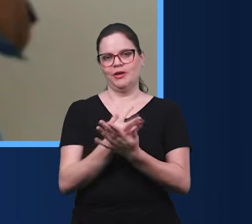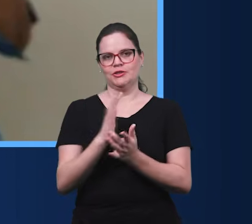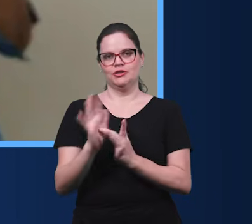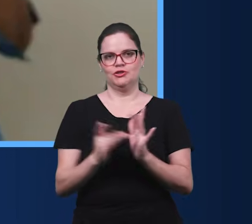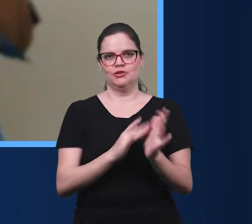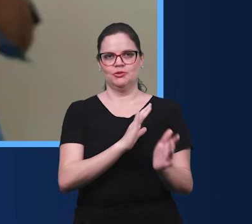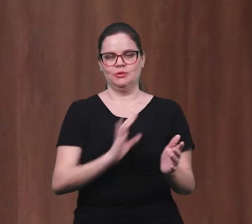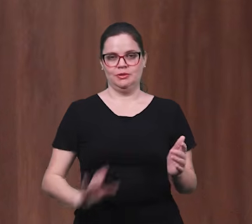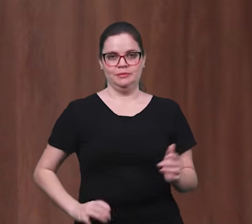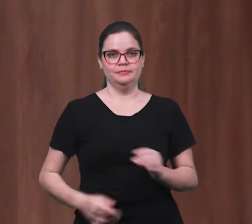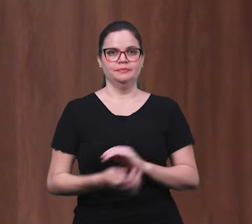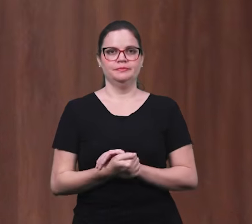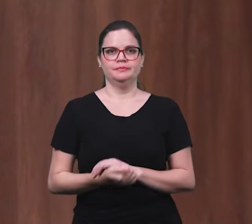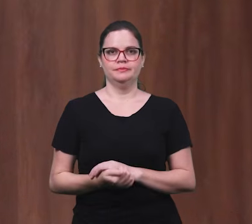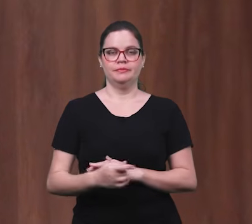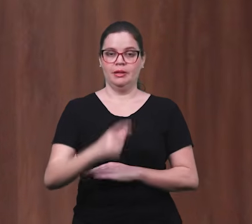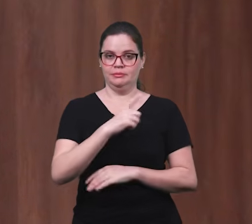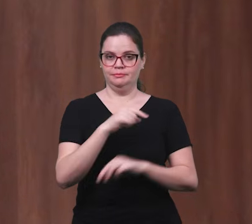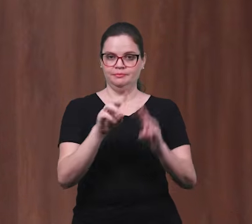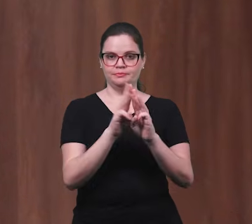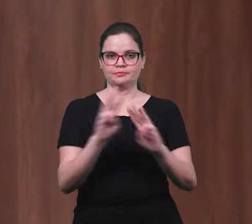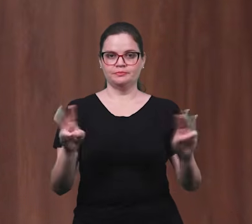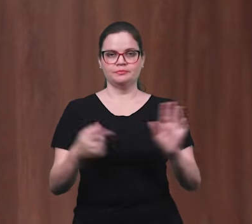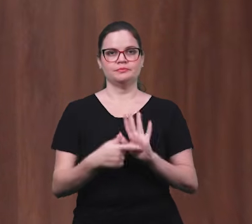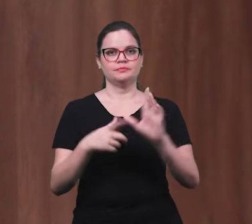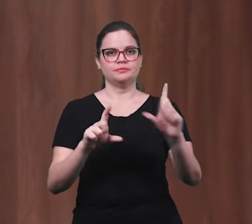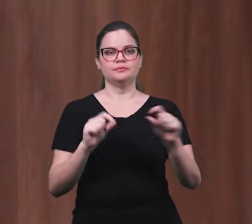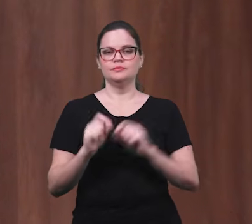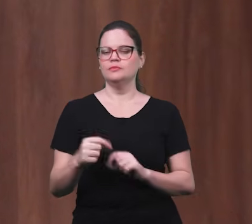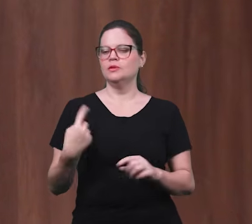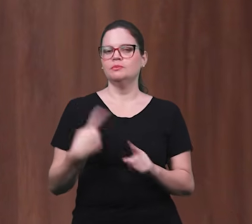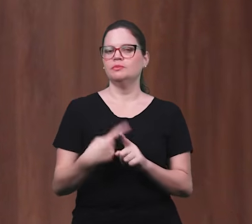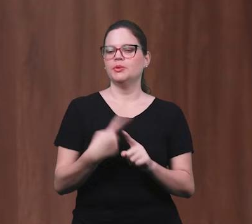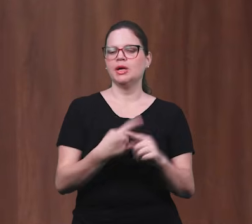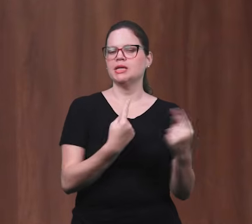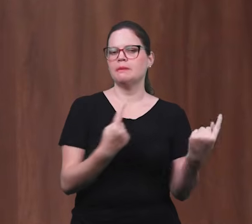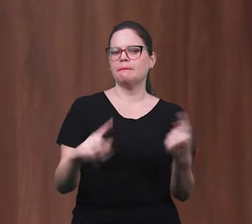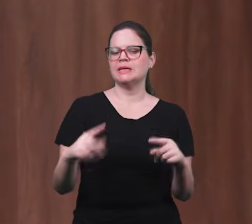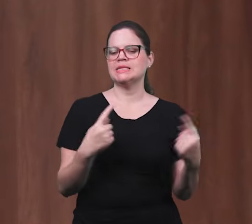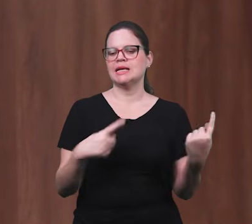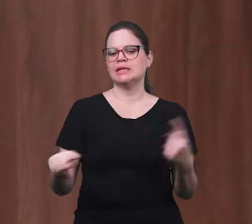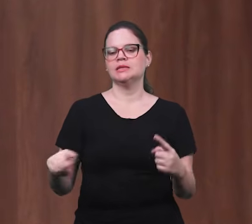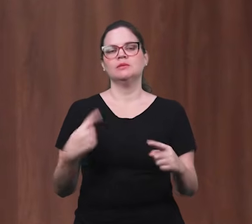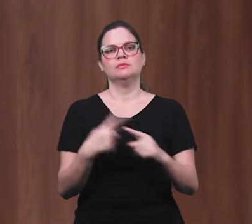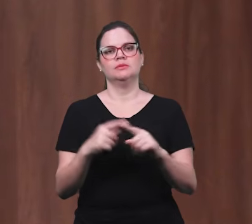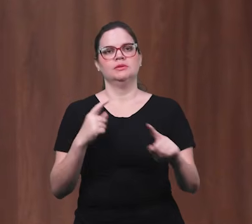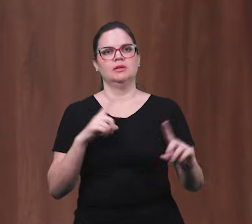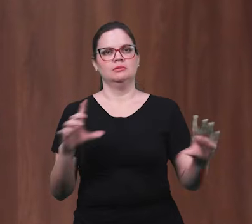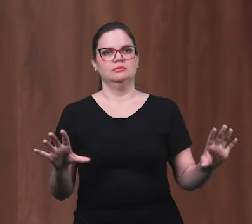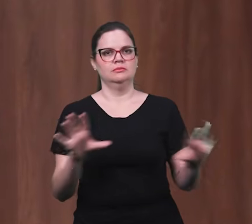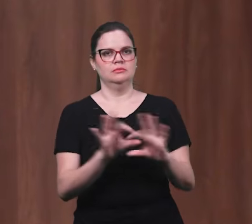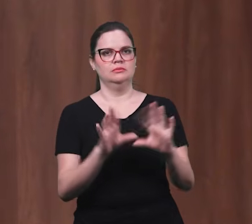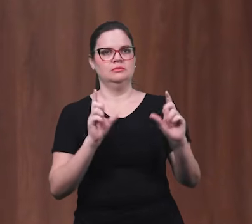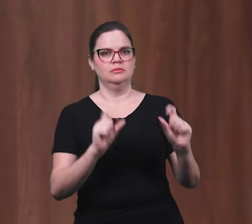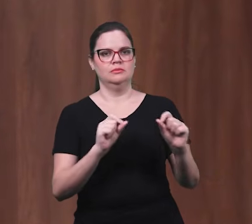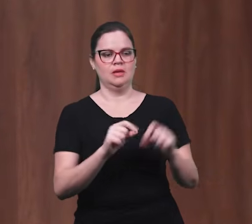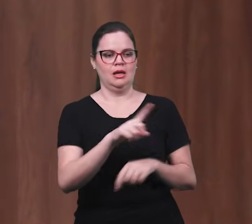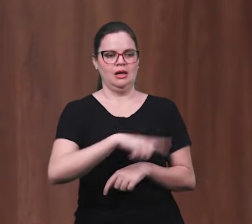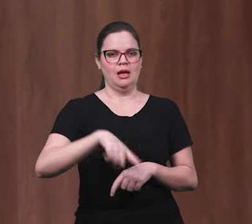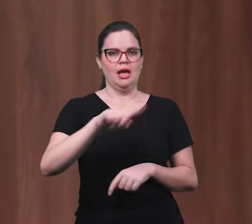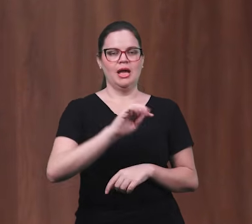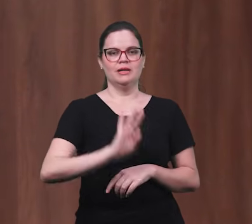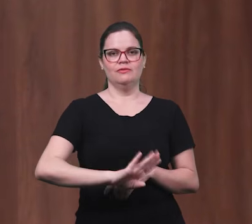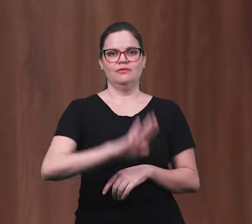em Cristo. Segundo o portal de notícias, a causa desta perseguição está ligada a